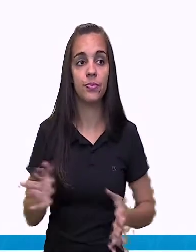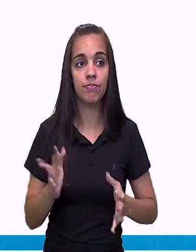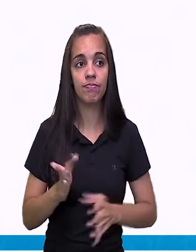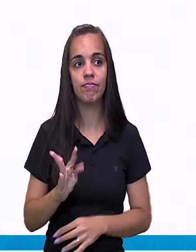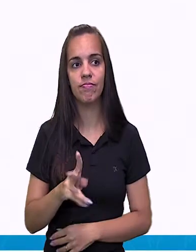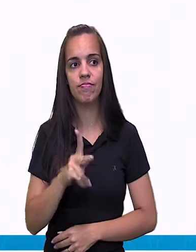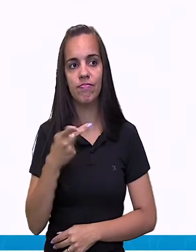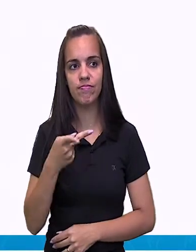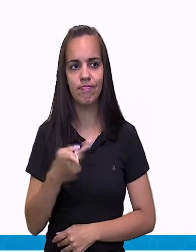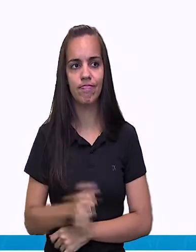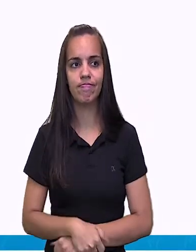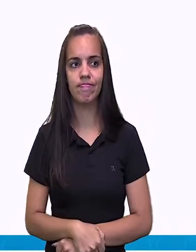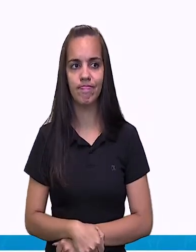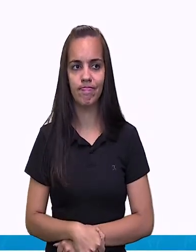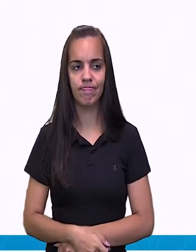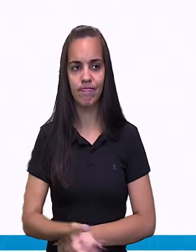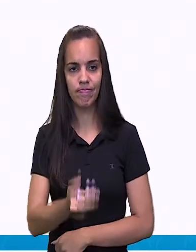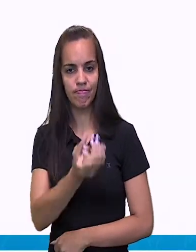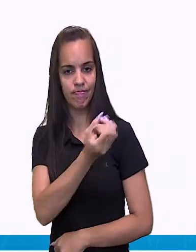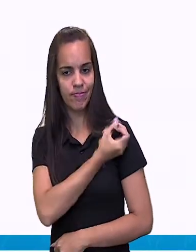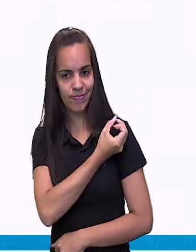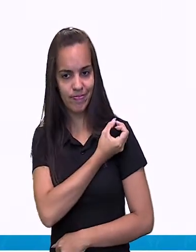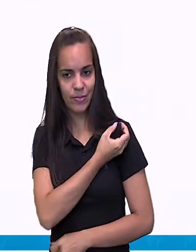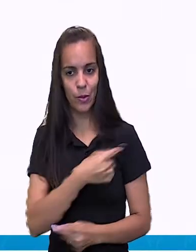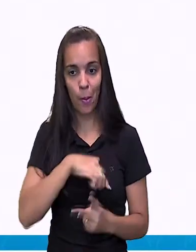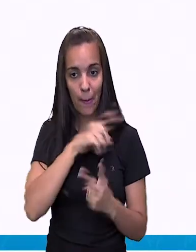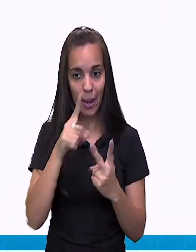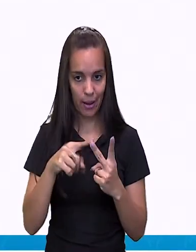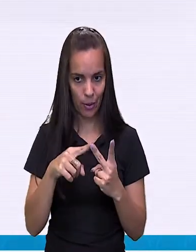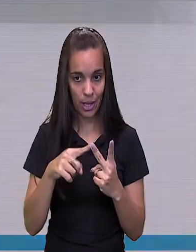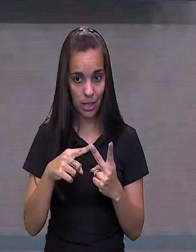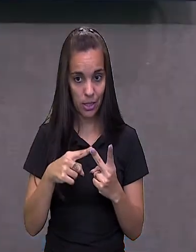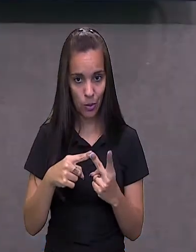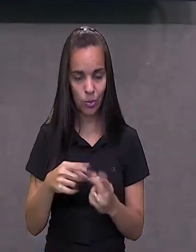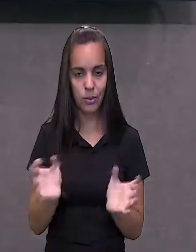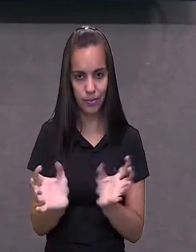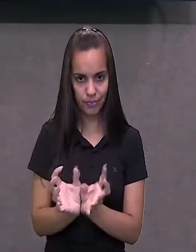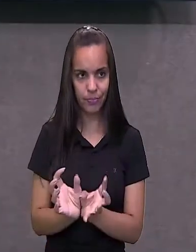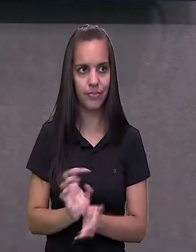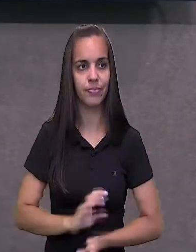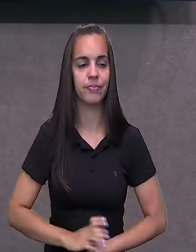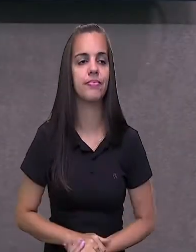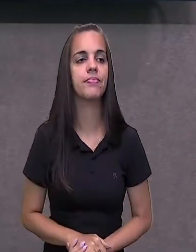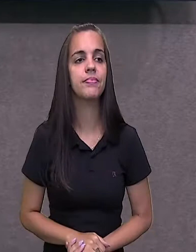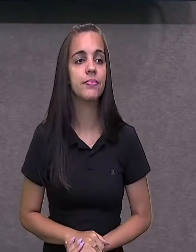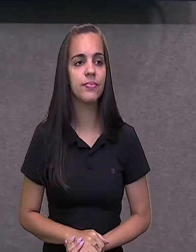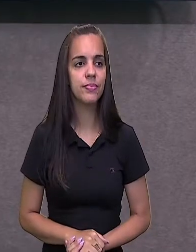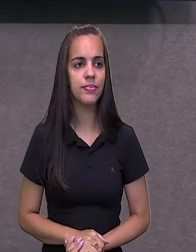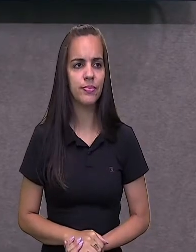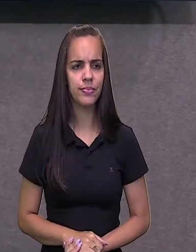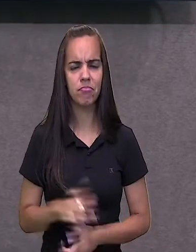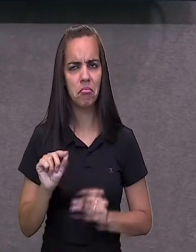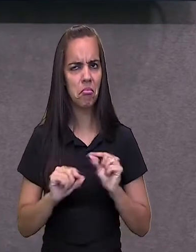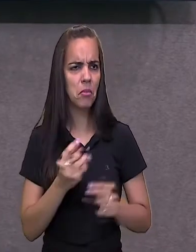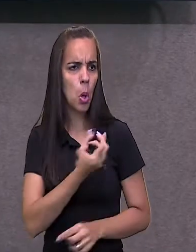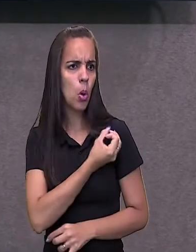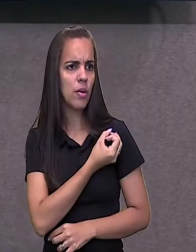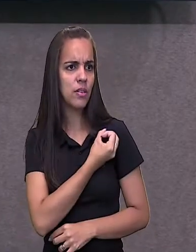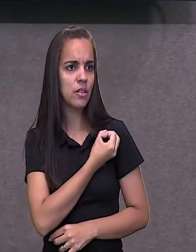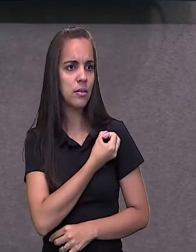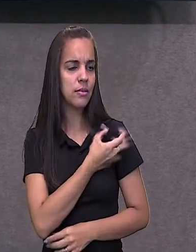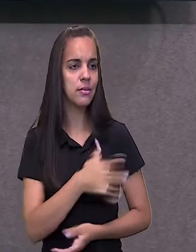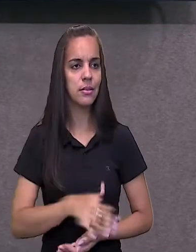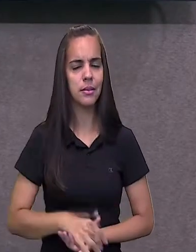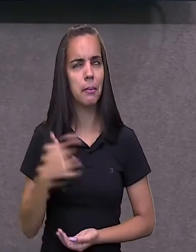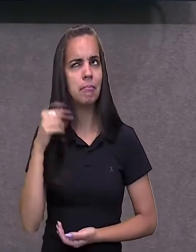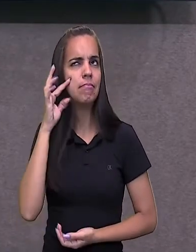Agora, passaremos para a nossa segunda parte da nossa aula, numeral. Então, numeral. Bem, você deve estar